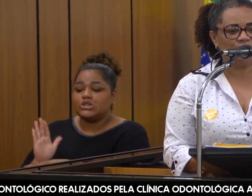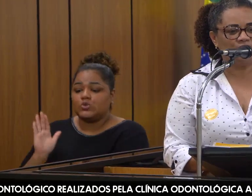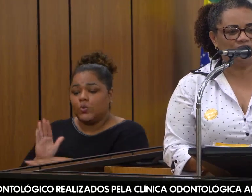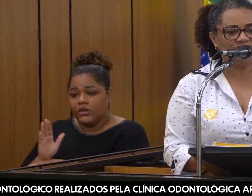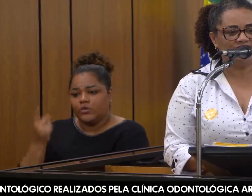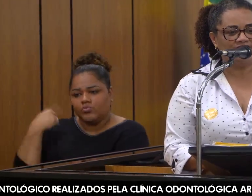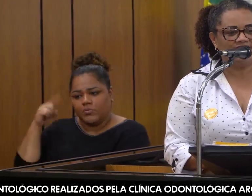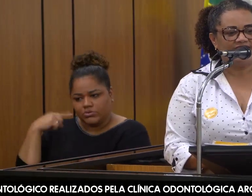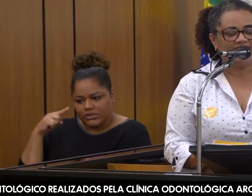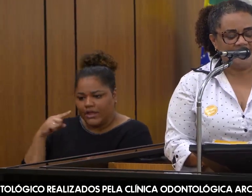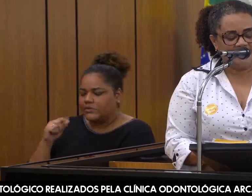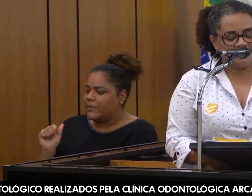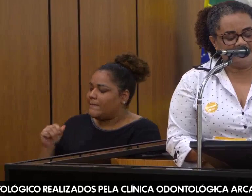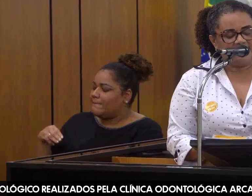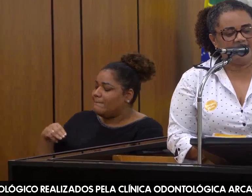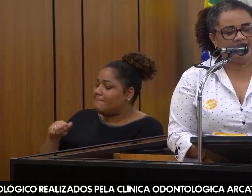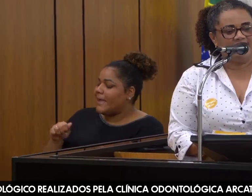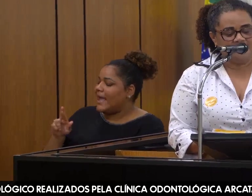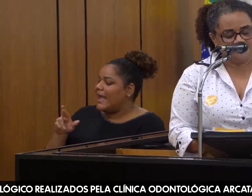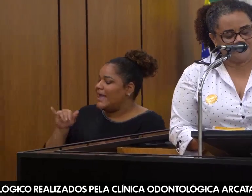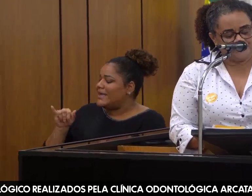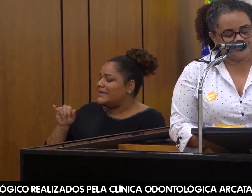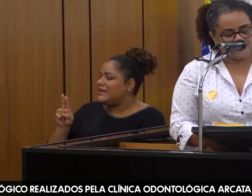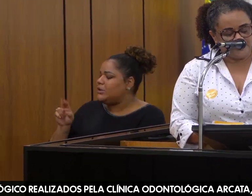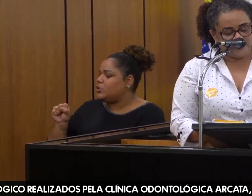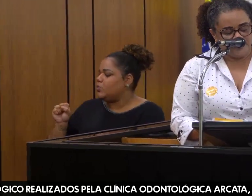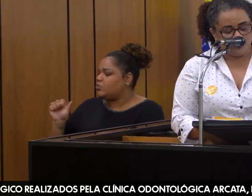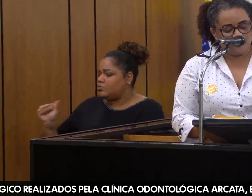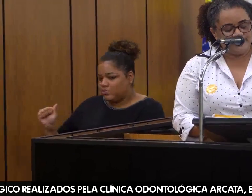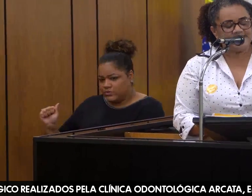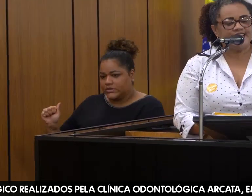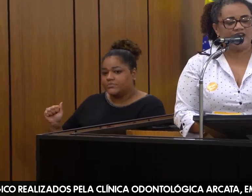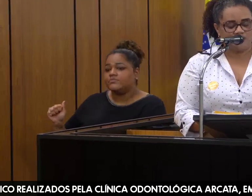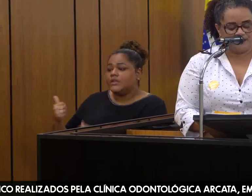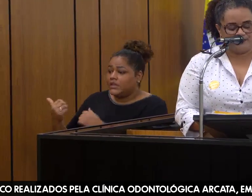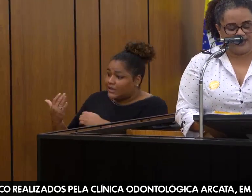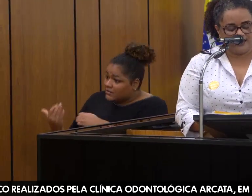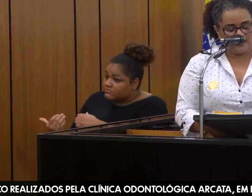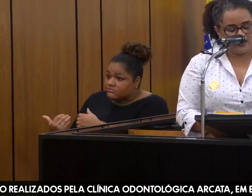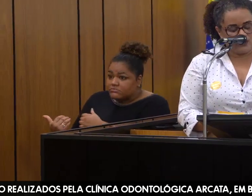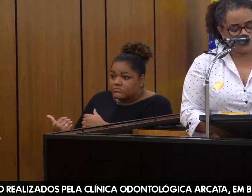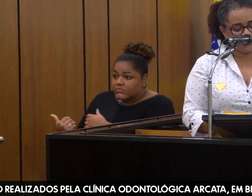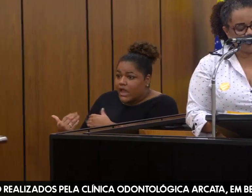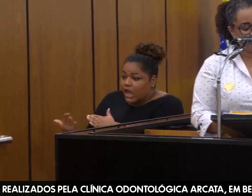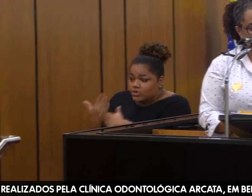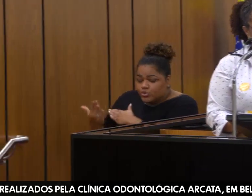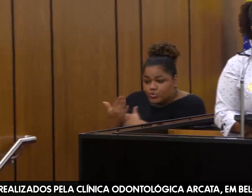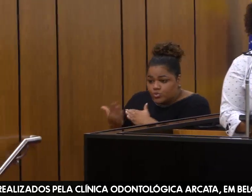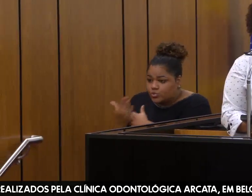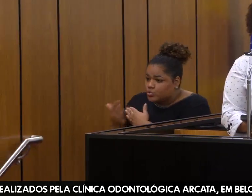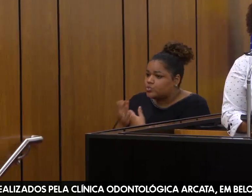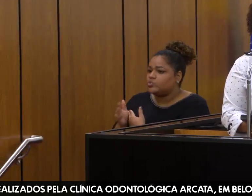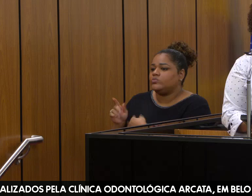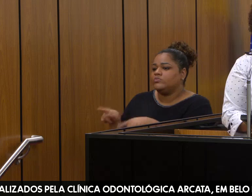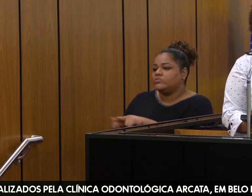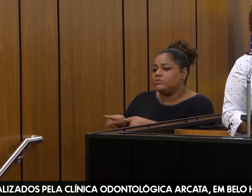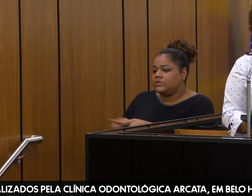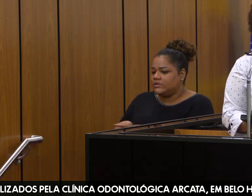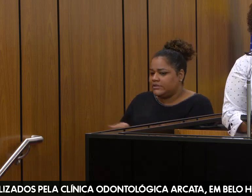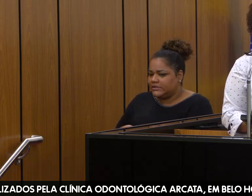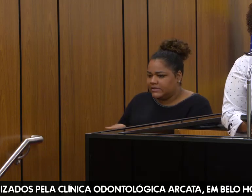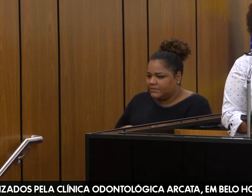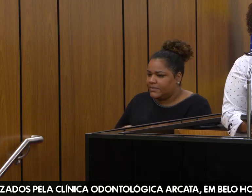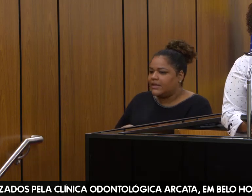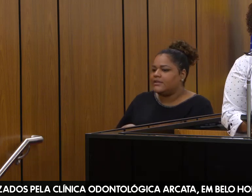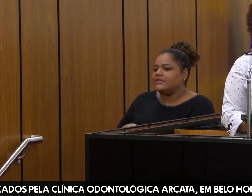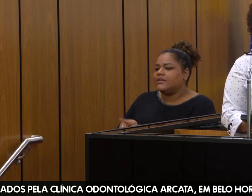nos apoiou e providenciaram também junto ao gabinete